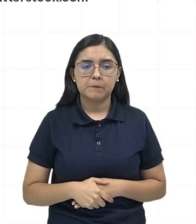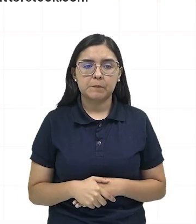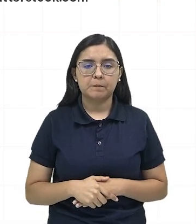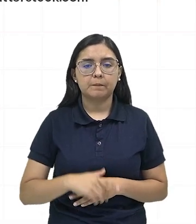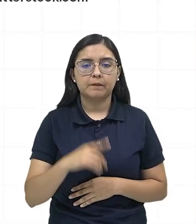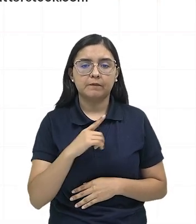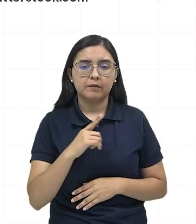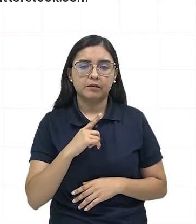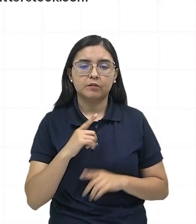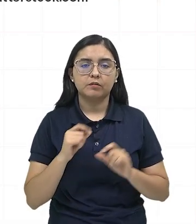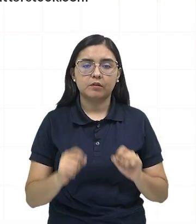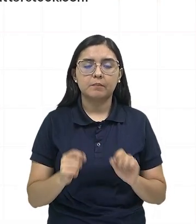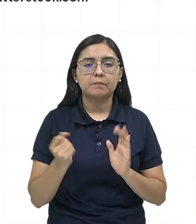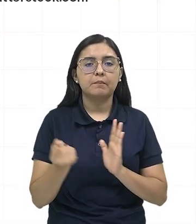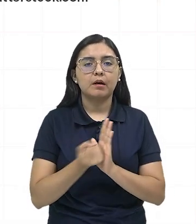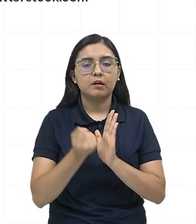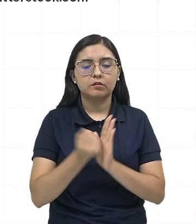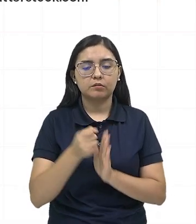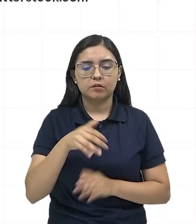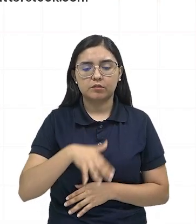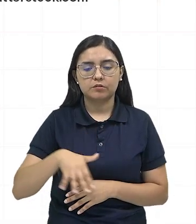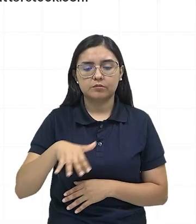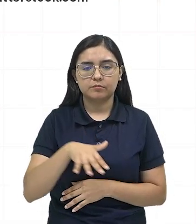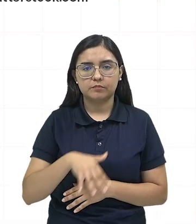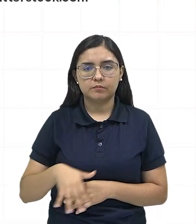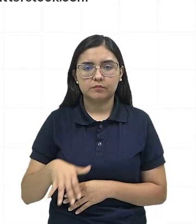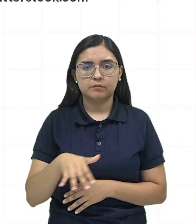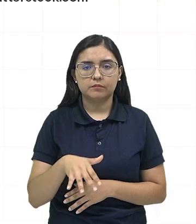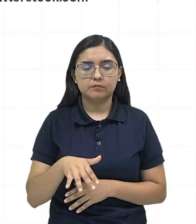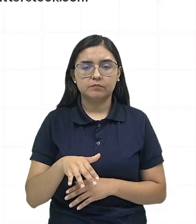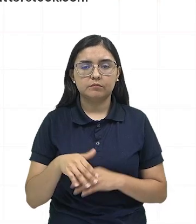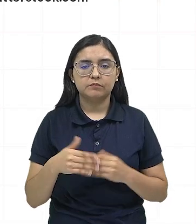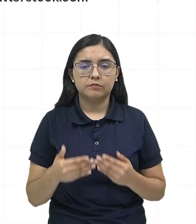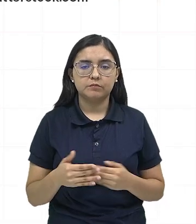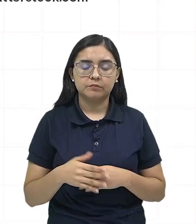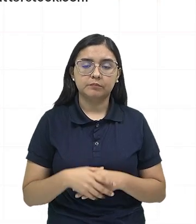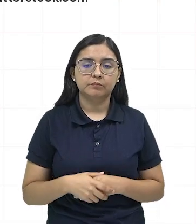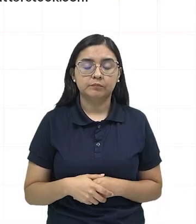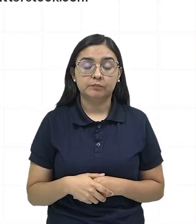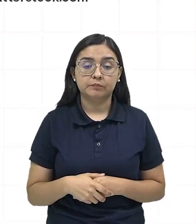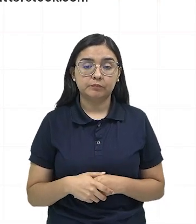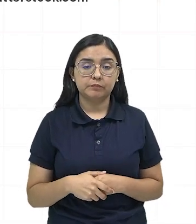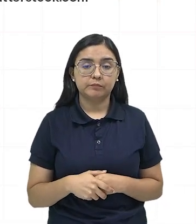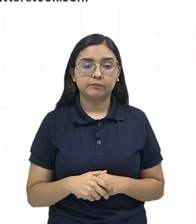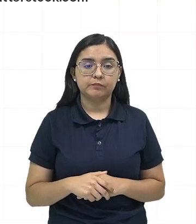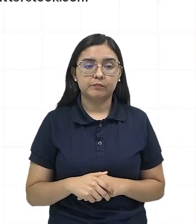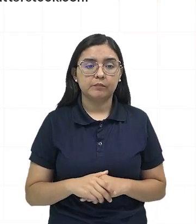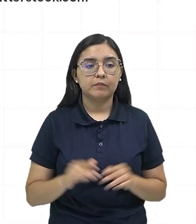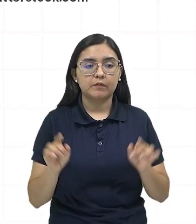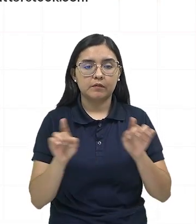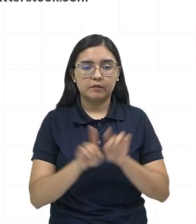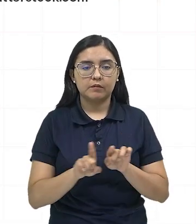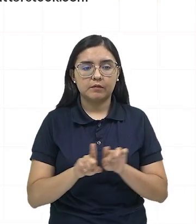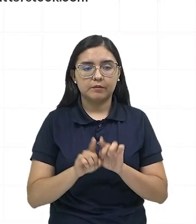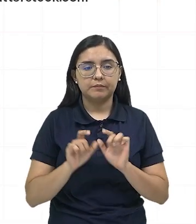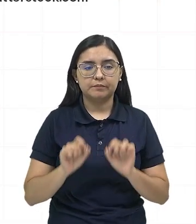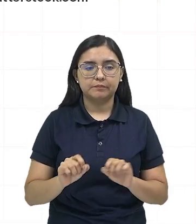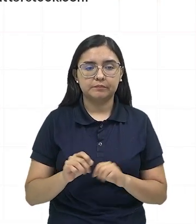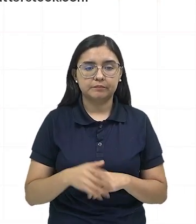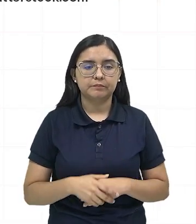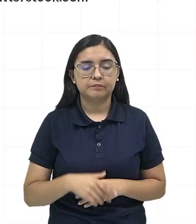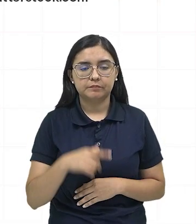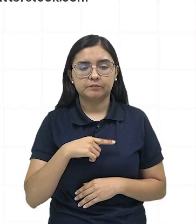ter determinando que aquele espaço faz parte, né, de um território. Ele inclui não apenas